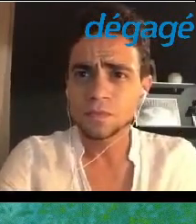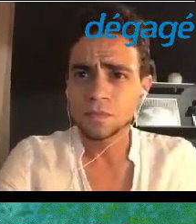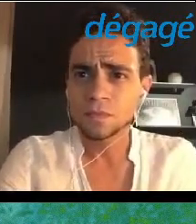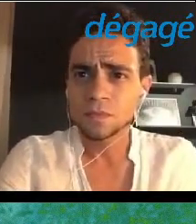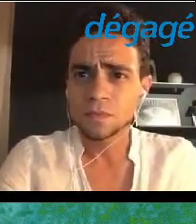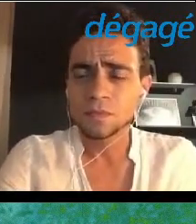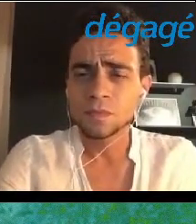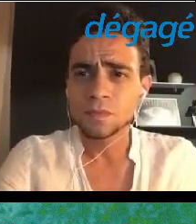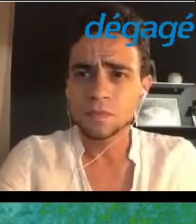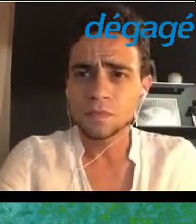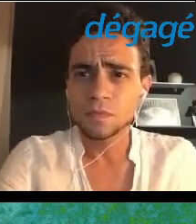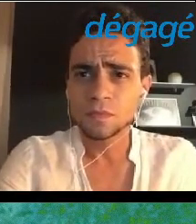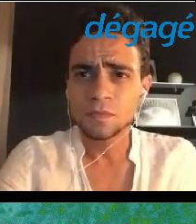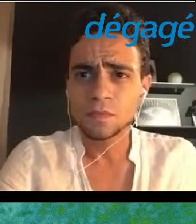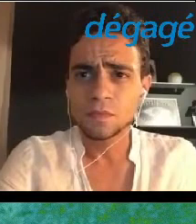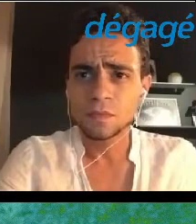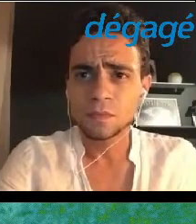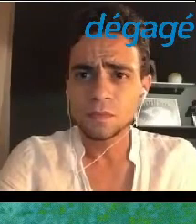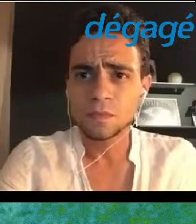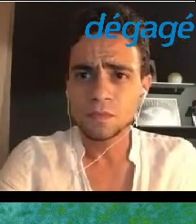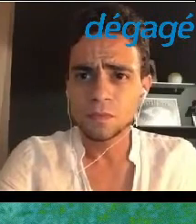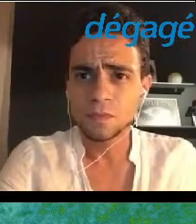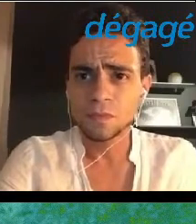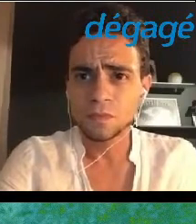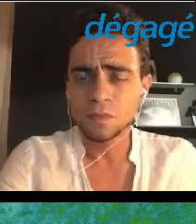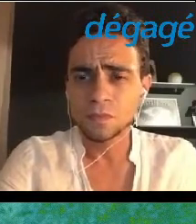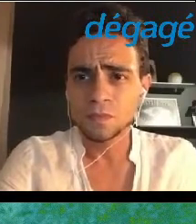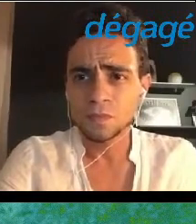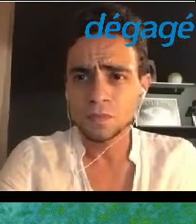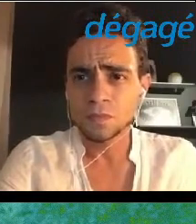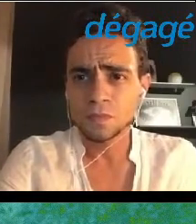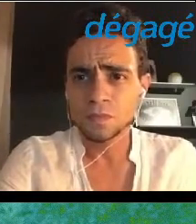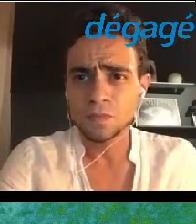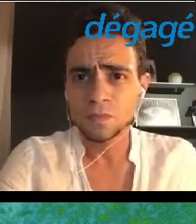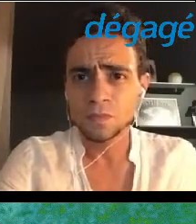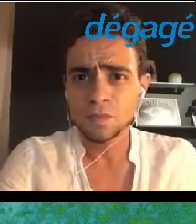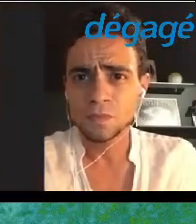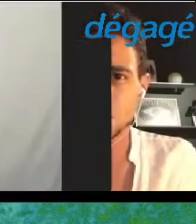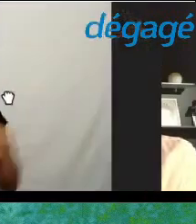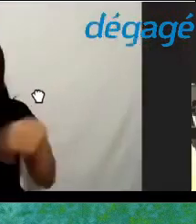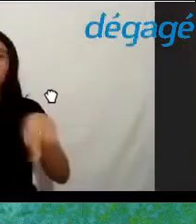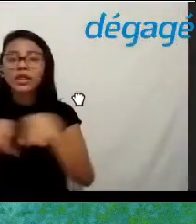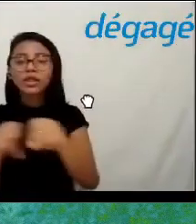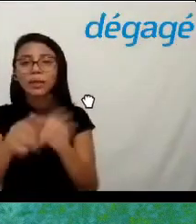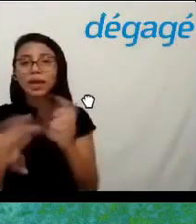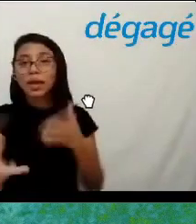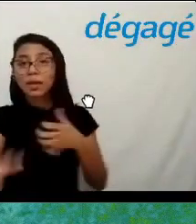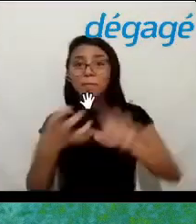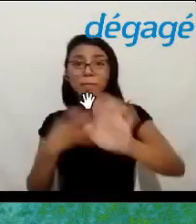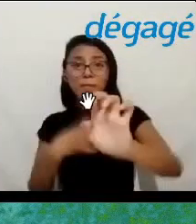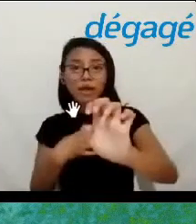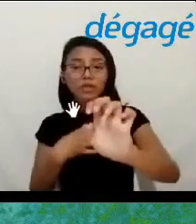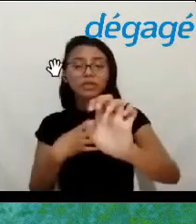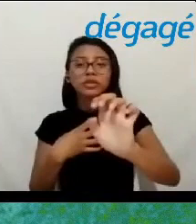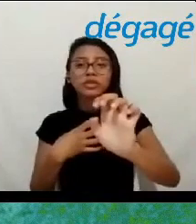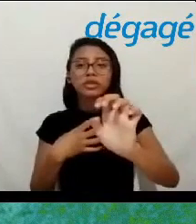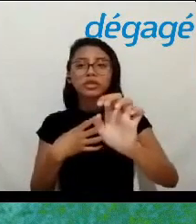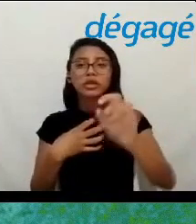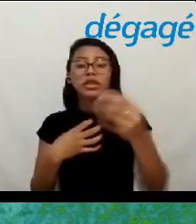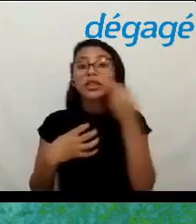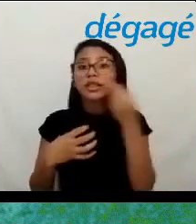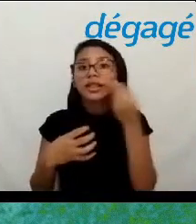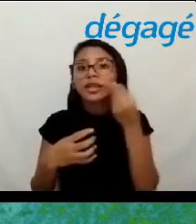corpo, suas possibilidades de afetação, contágio, empatia, investigando novas